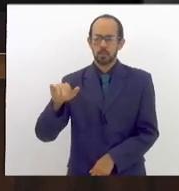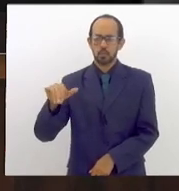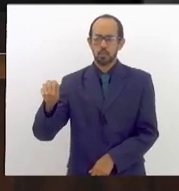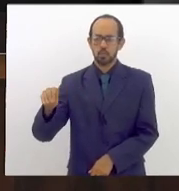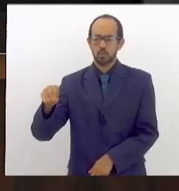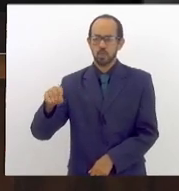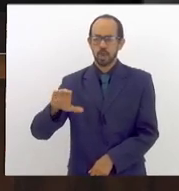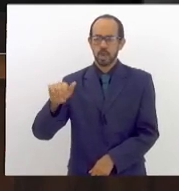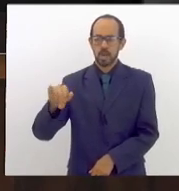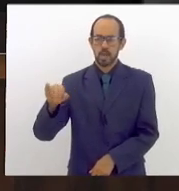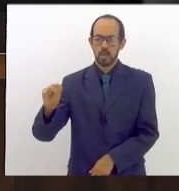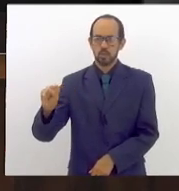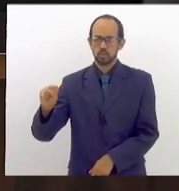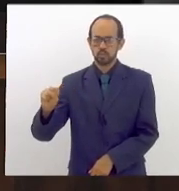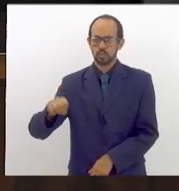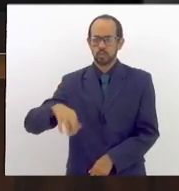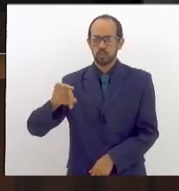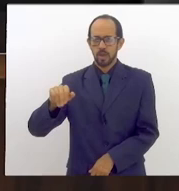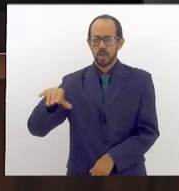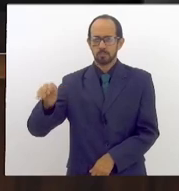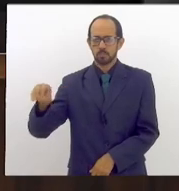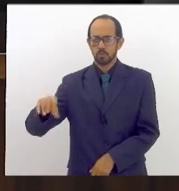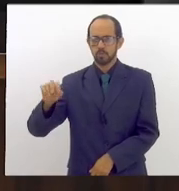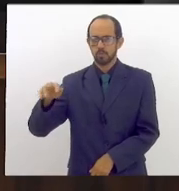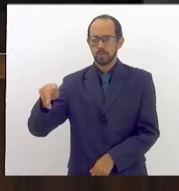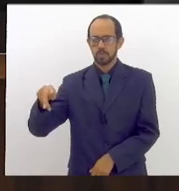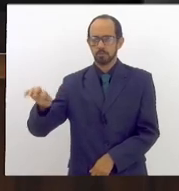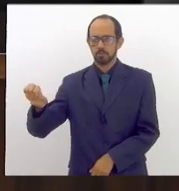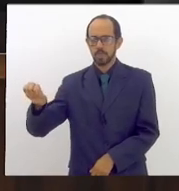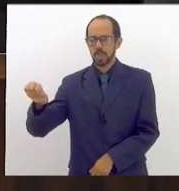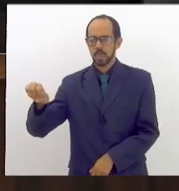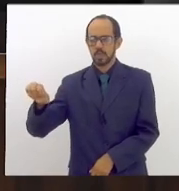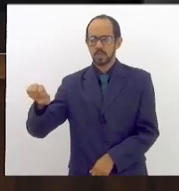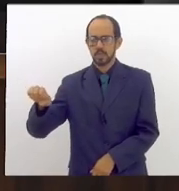Macedo Fábio Silva Felipe Soares